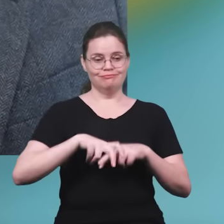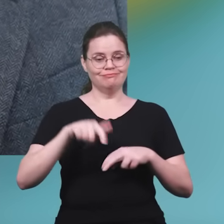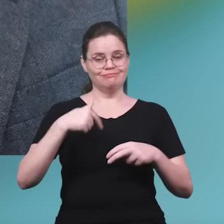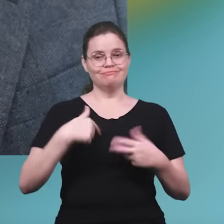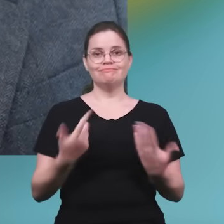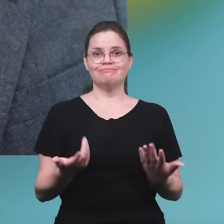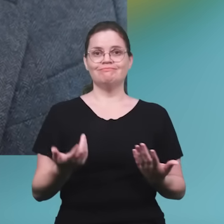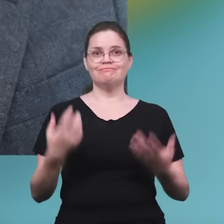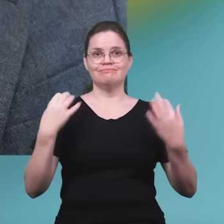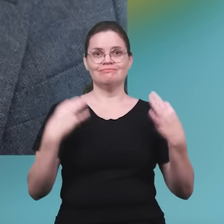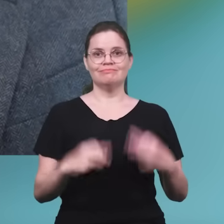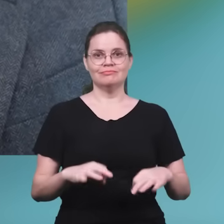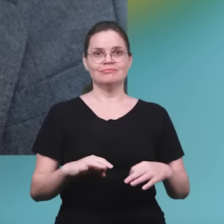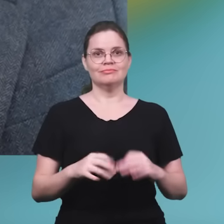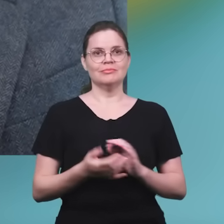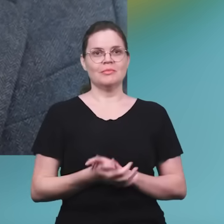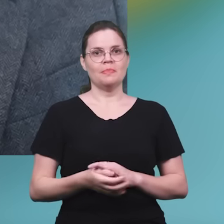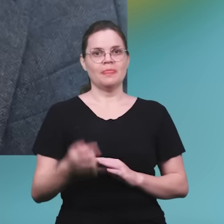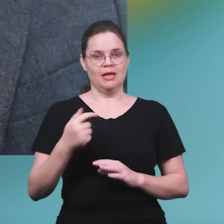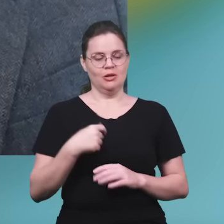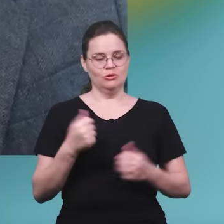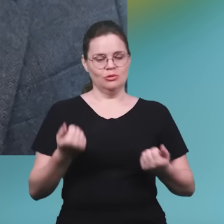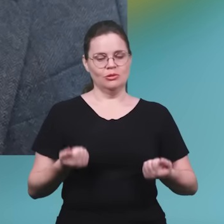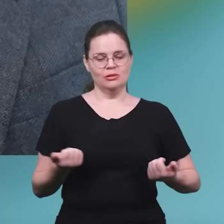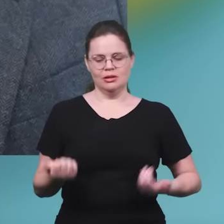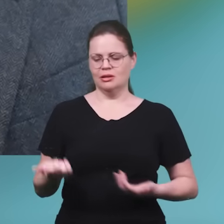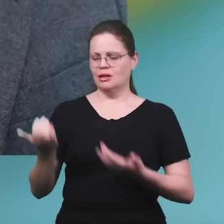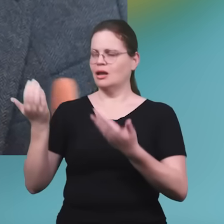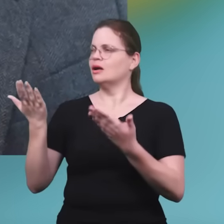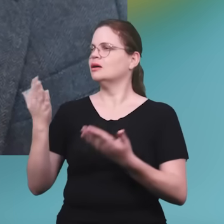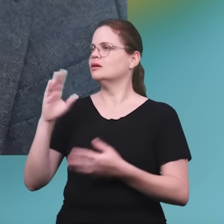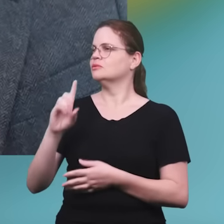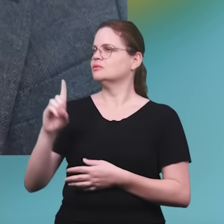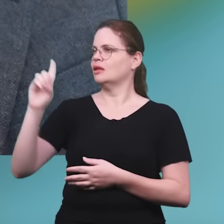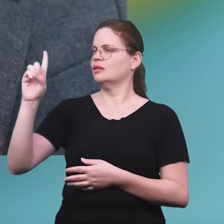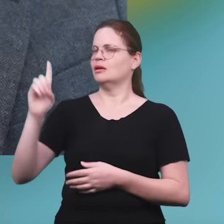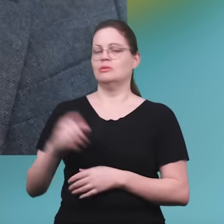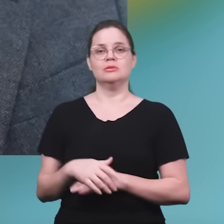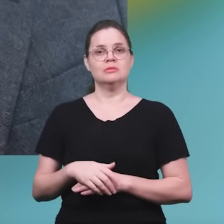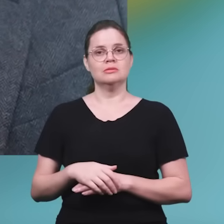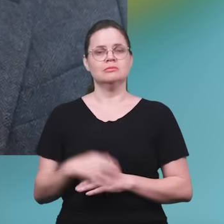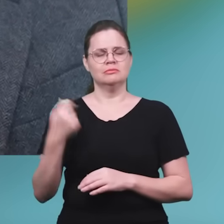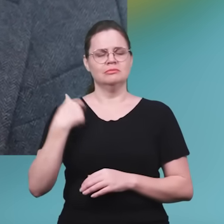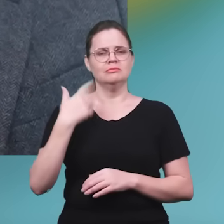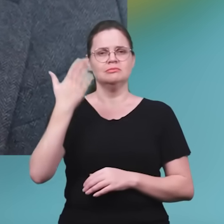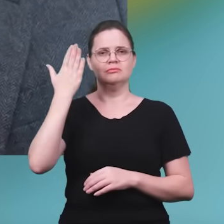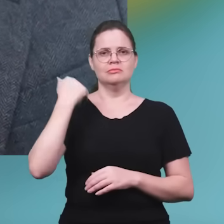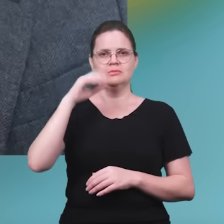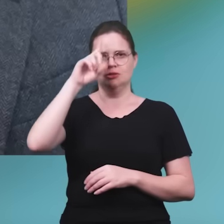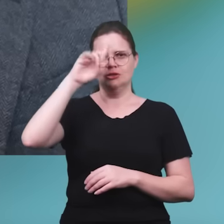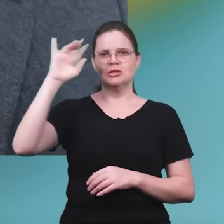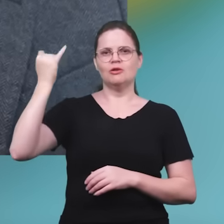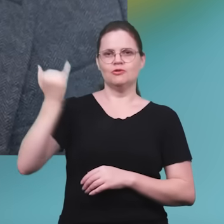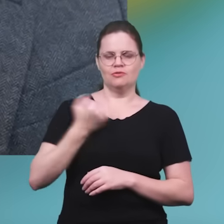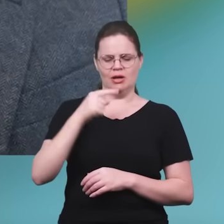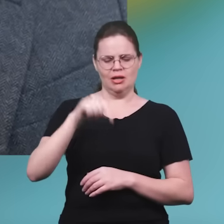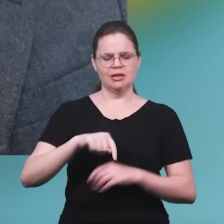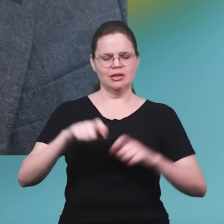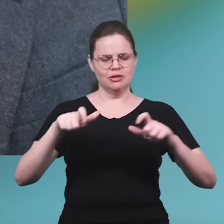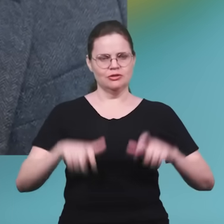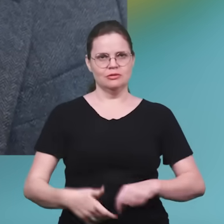E exatamente é isso que eu estou fazendo. Eu estou entregando esse atestado nas mãos de Deus. E eu sei que Deus fala neste